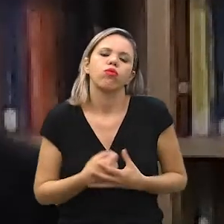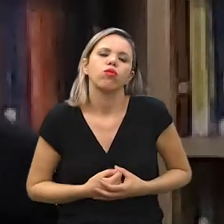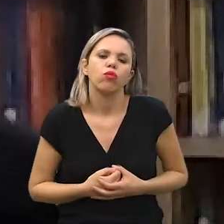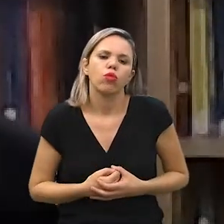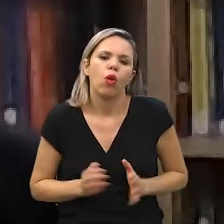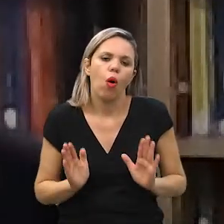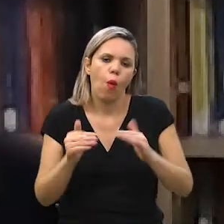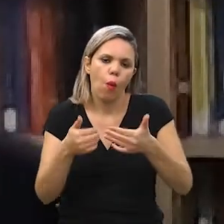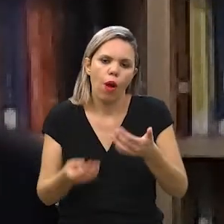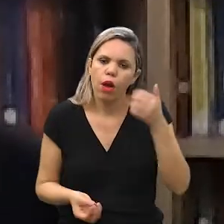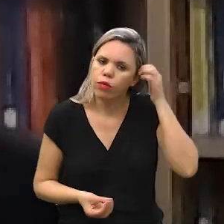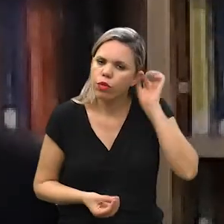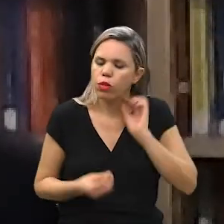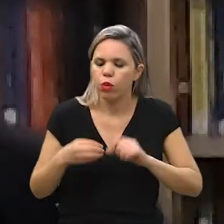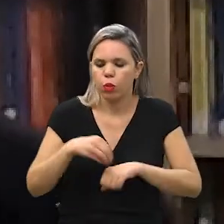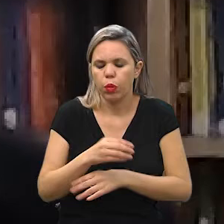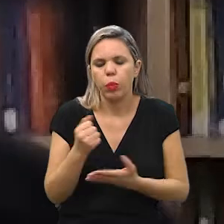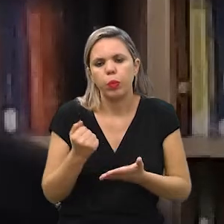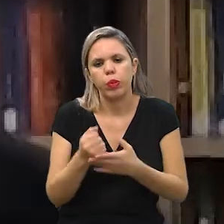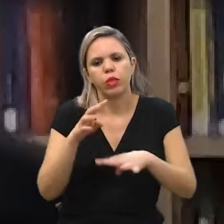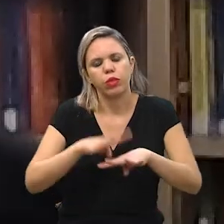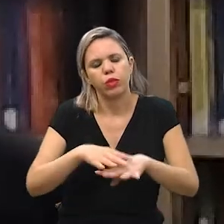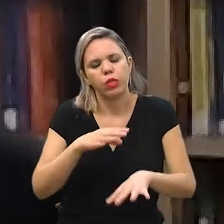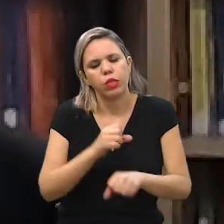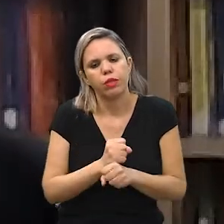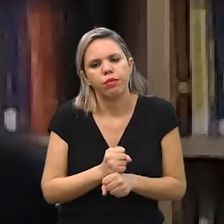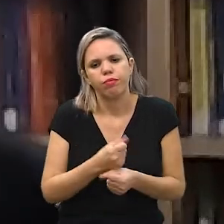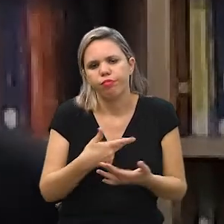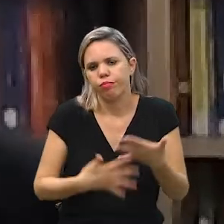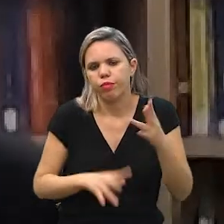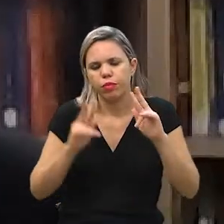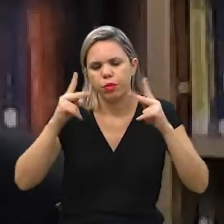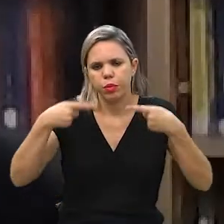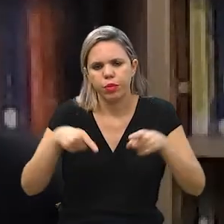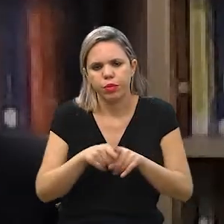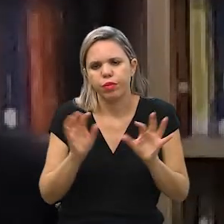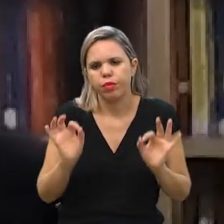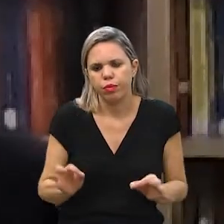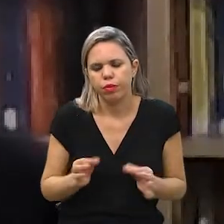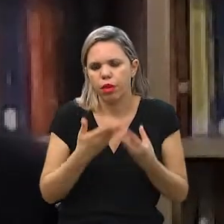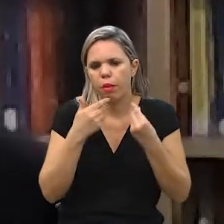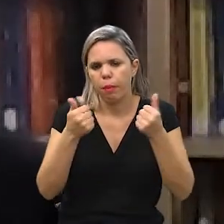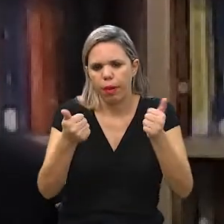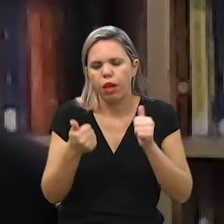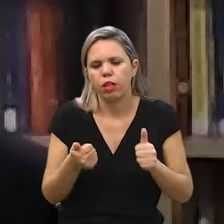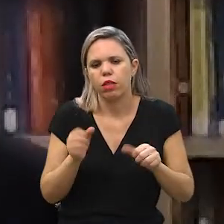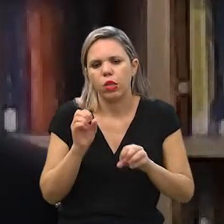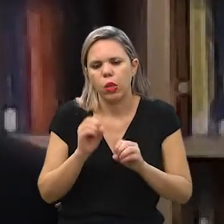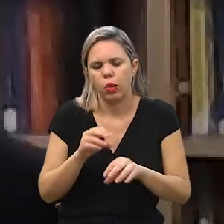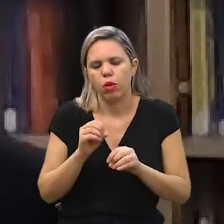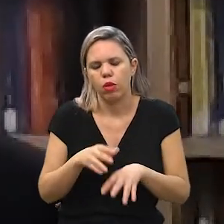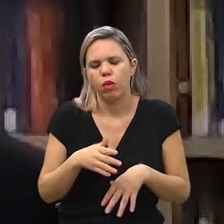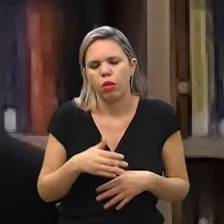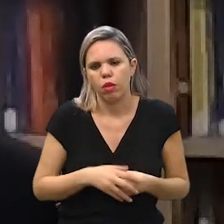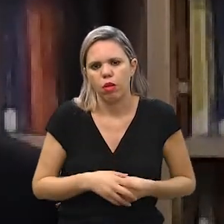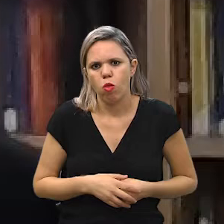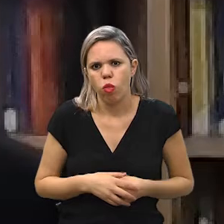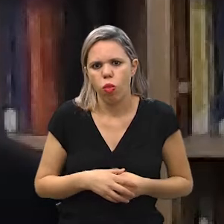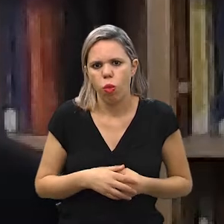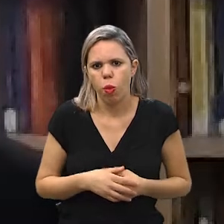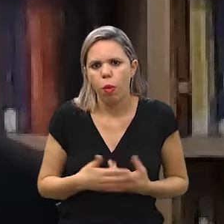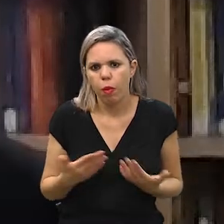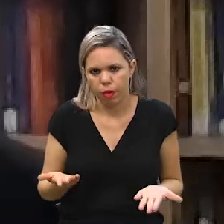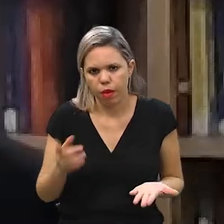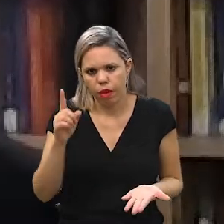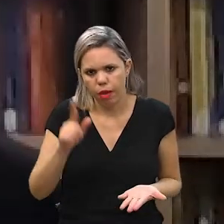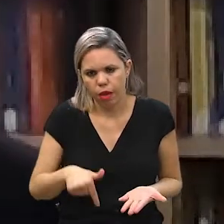com ênfase, né? Na matemática, humanas, isso com certeza qualificaria o ensino, tá? Eu penso que essa